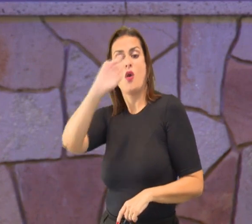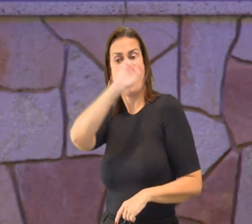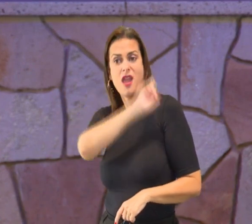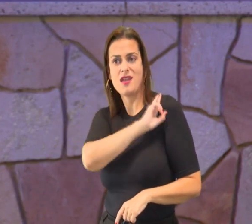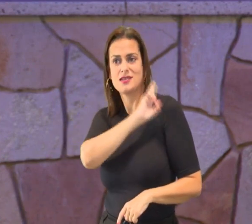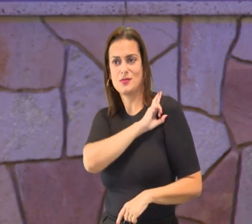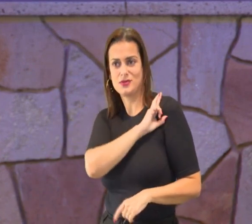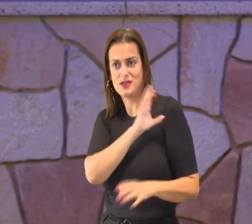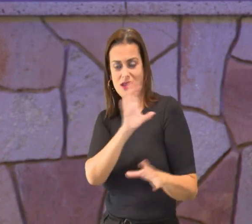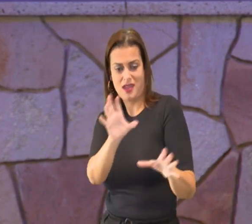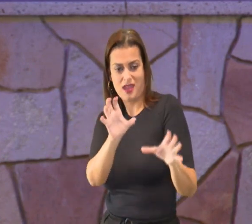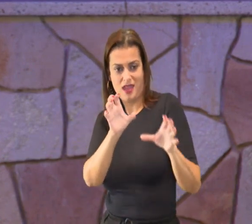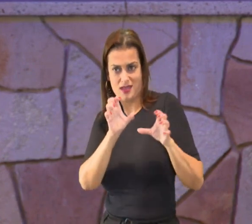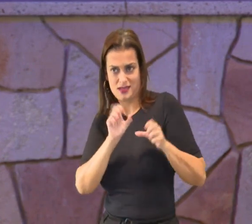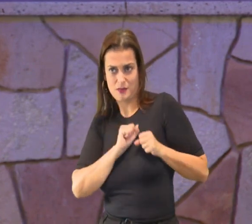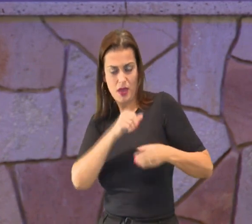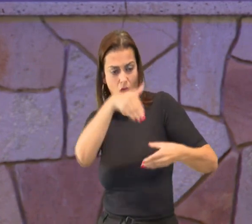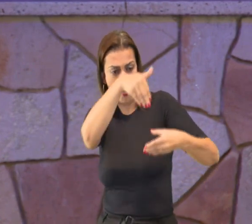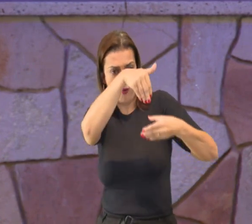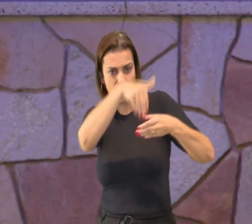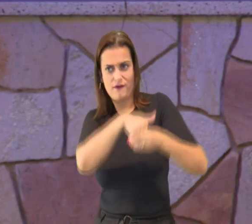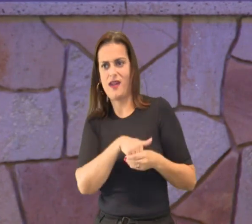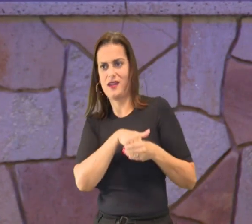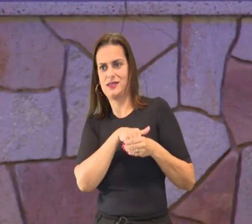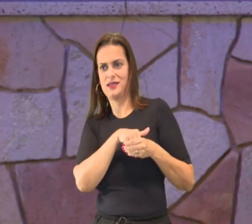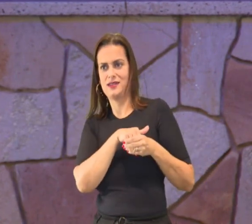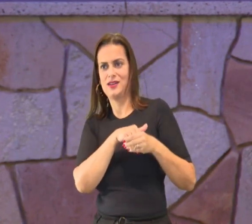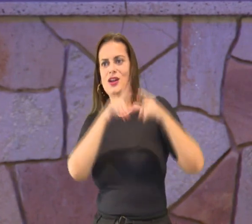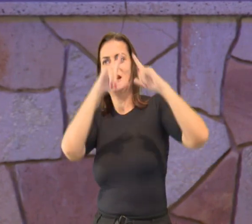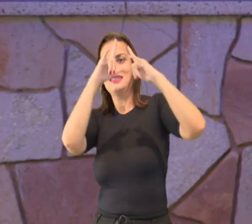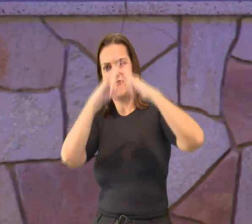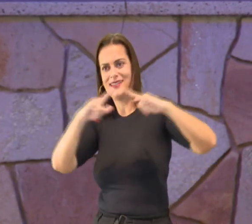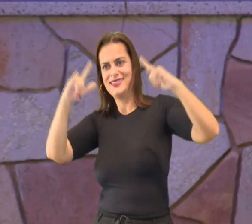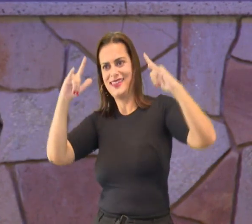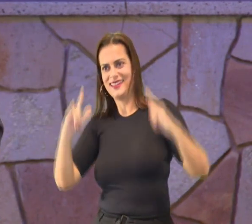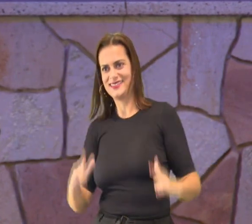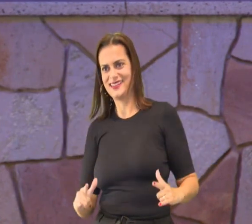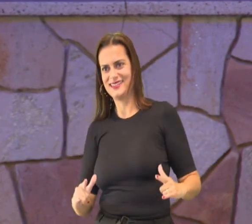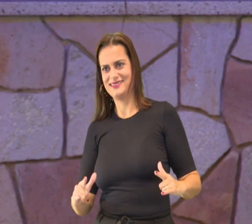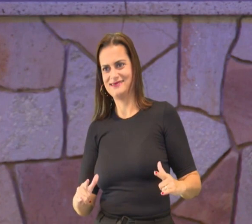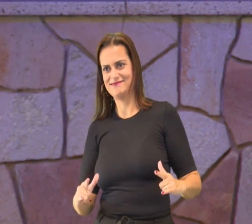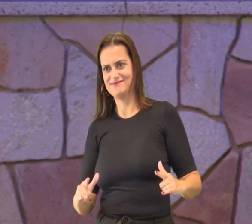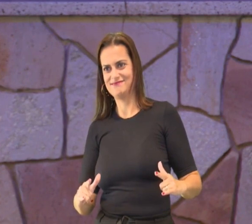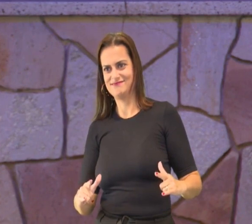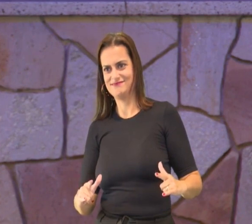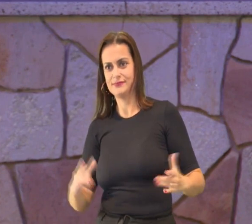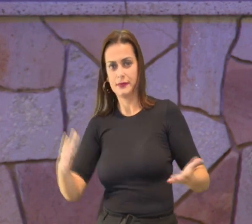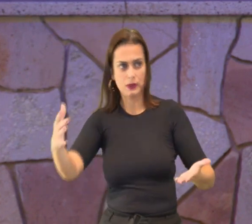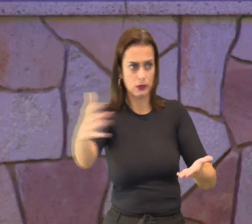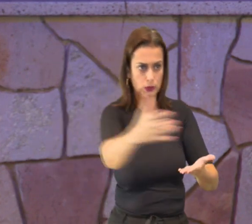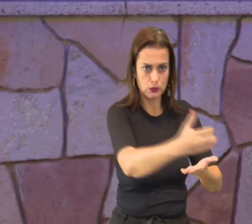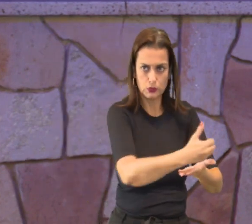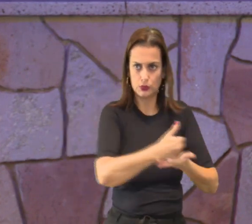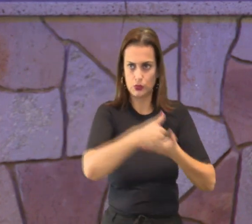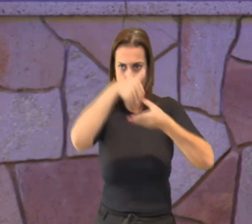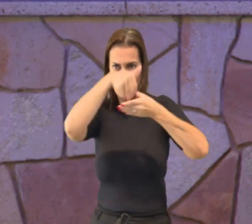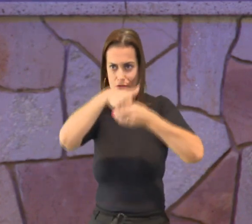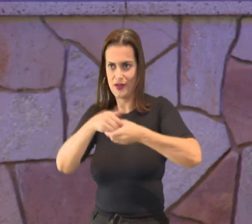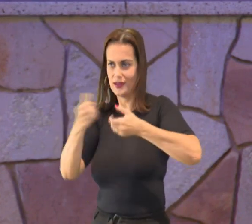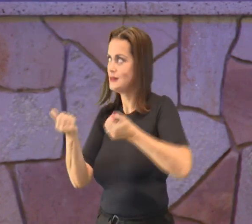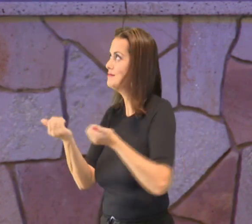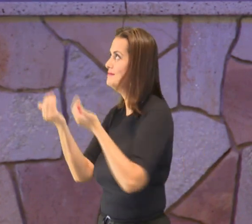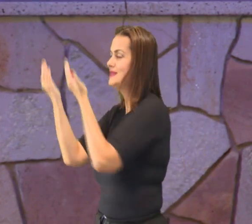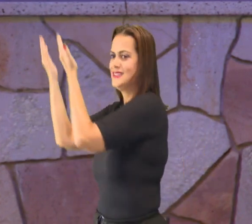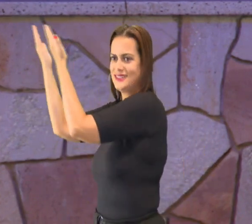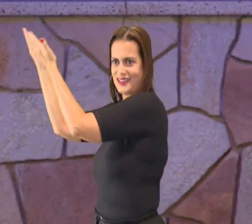em receber as ofertas na tenda da congregação. Quanto ao sacrifício, número 4,